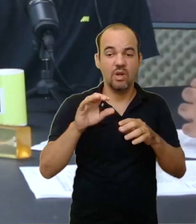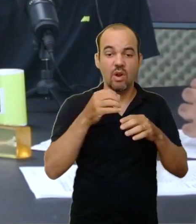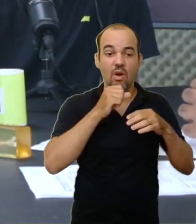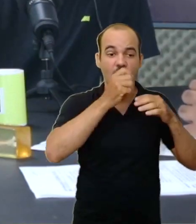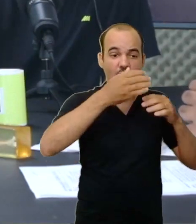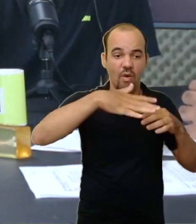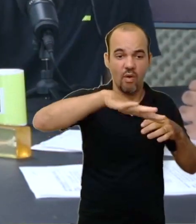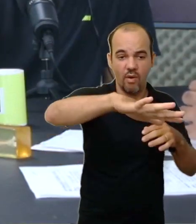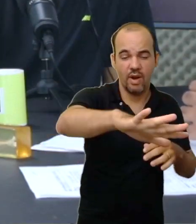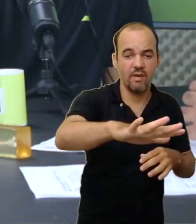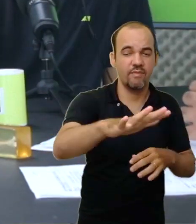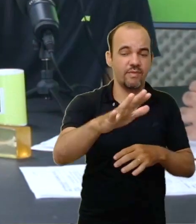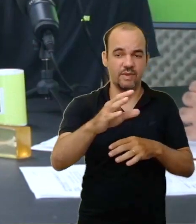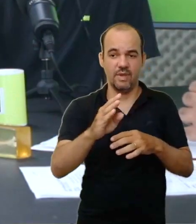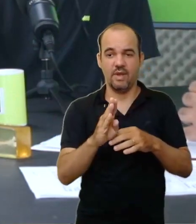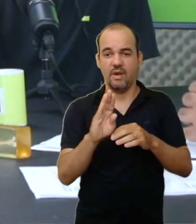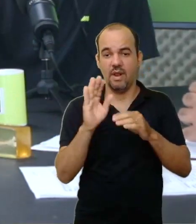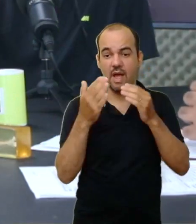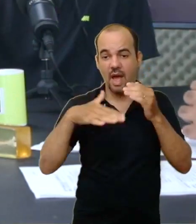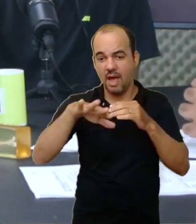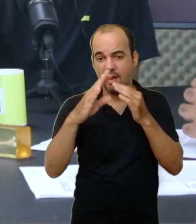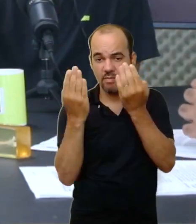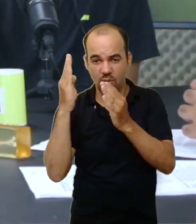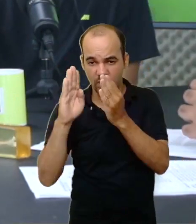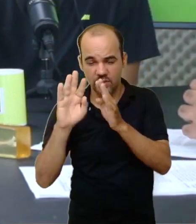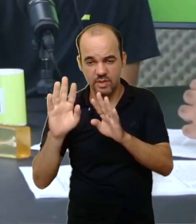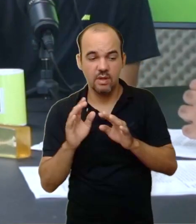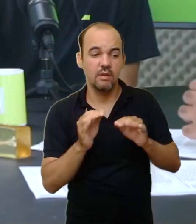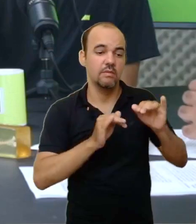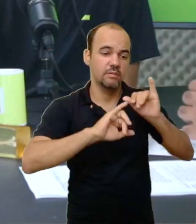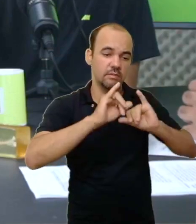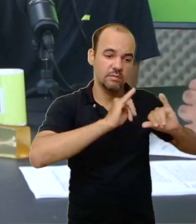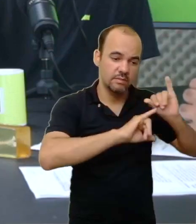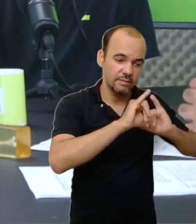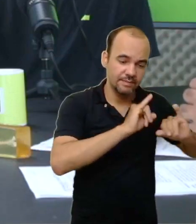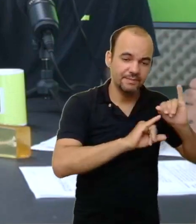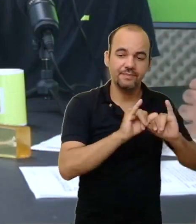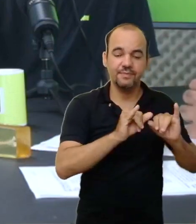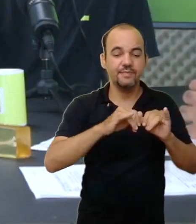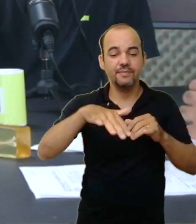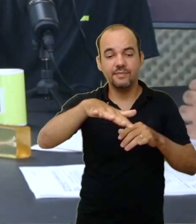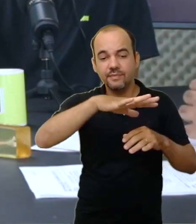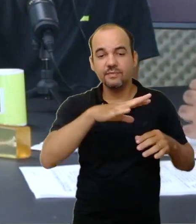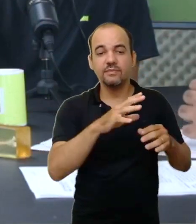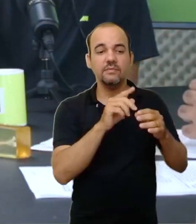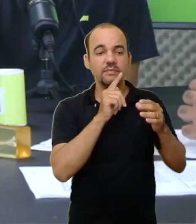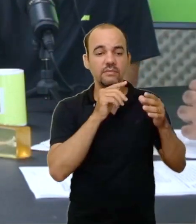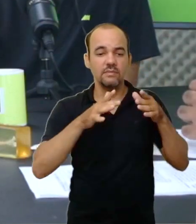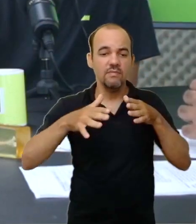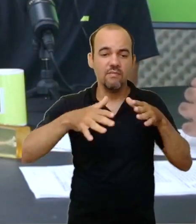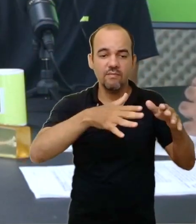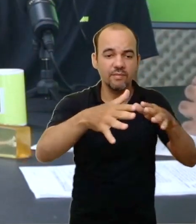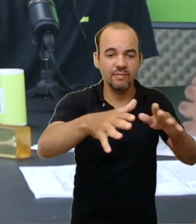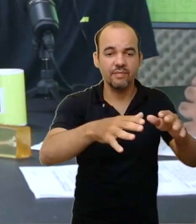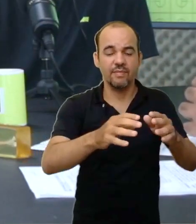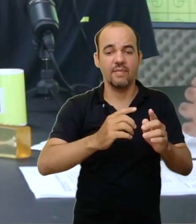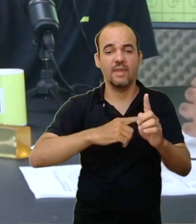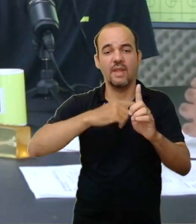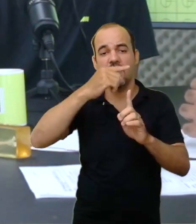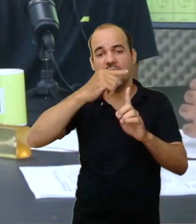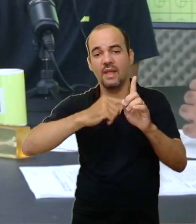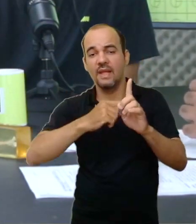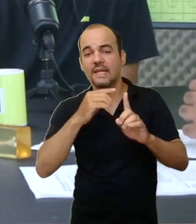a gente tenta trazer as coisas da química, da oceanografia física, as correntes, a temperatura da água,